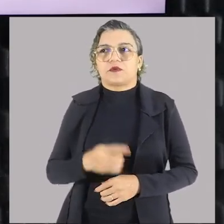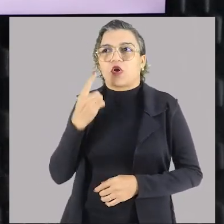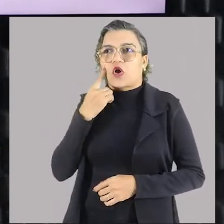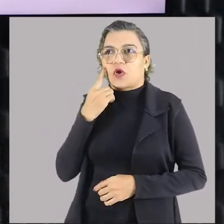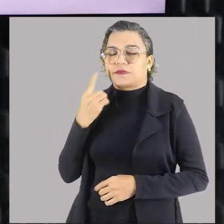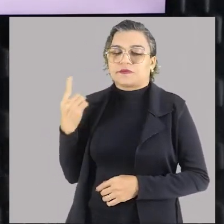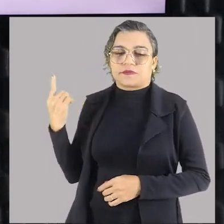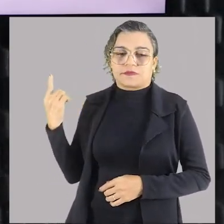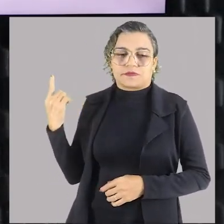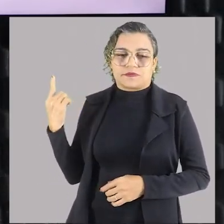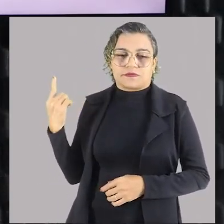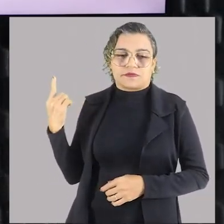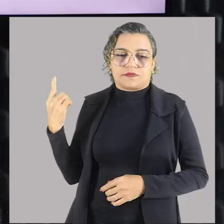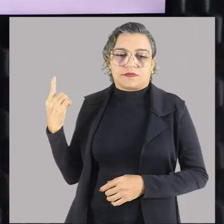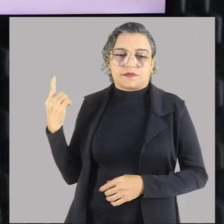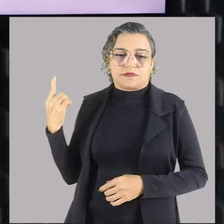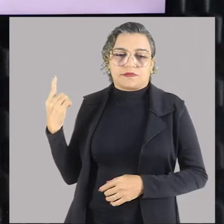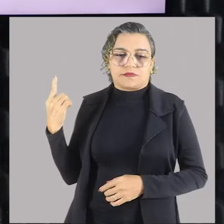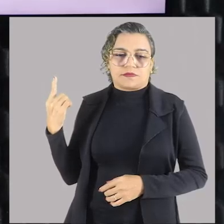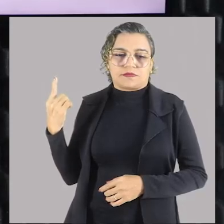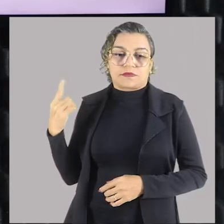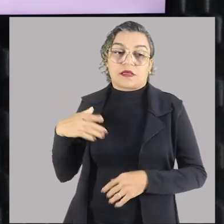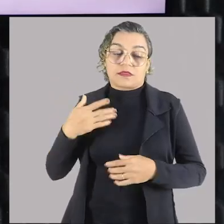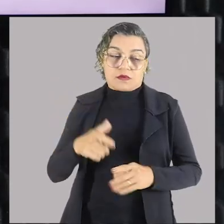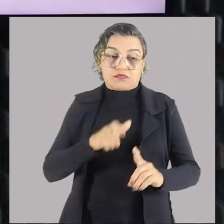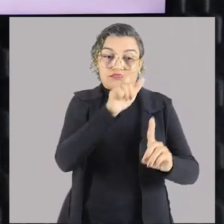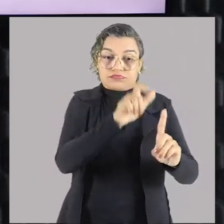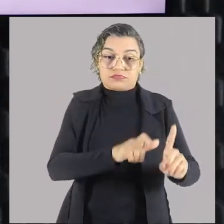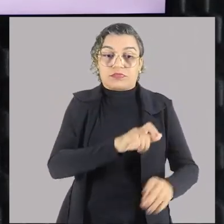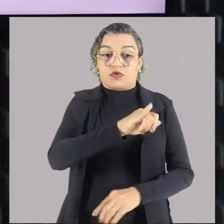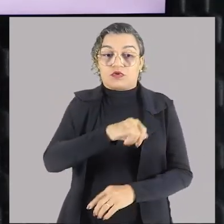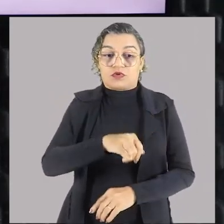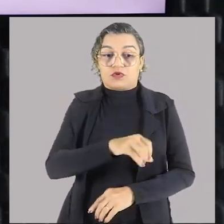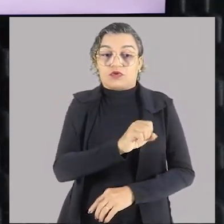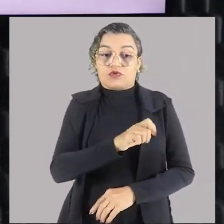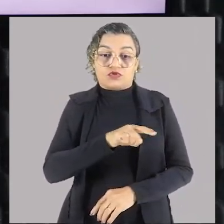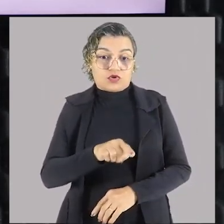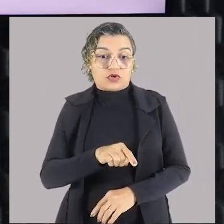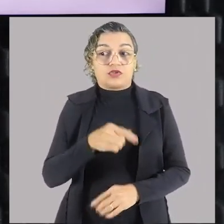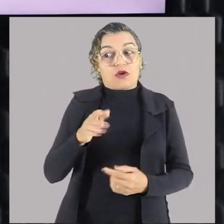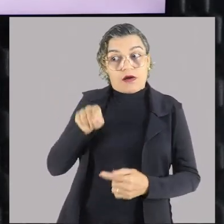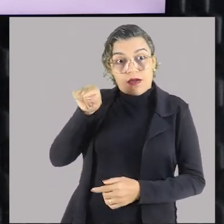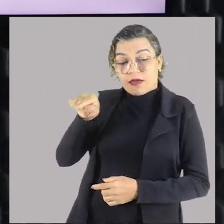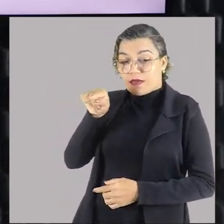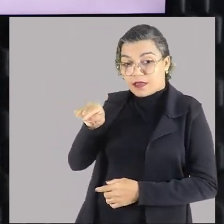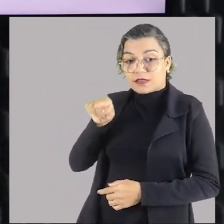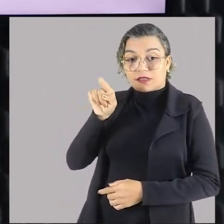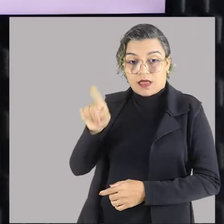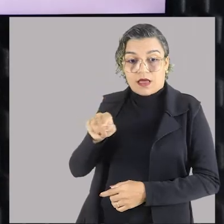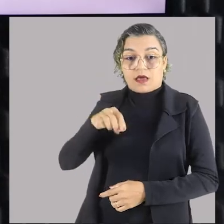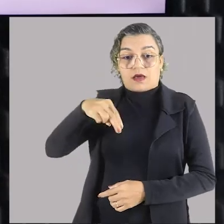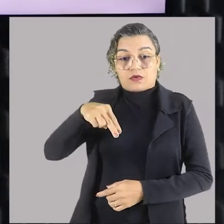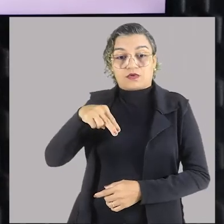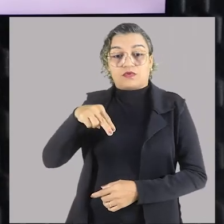this is Nicholas. Josh, esse é o Nicholas. Tá? Aí o Nicholas, esse é o Josh.